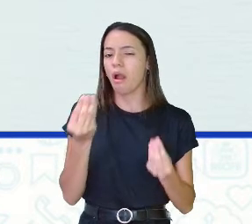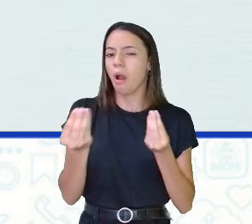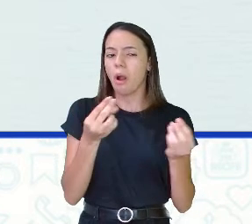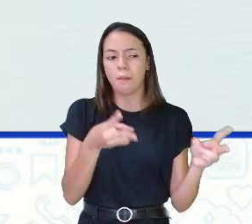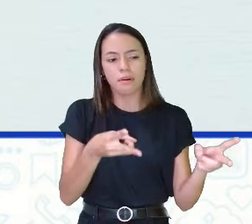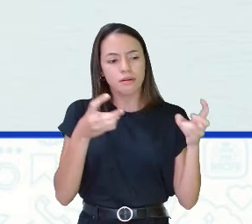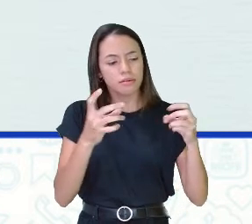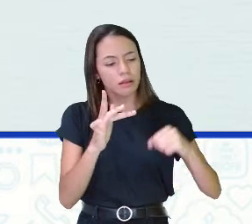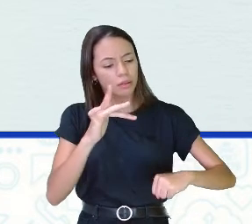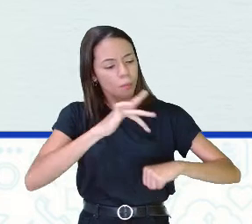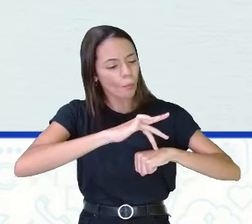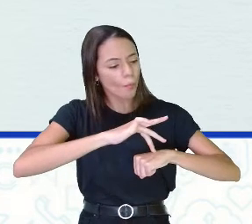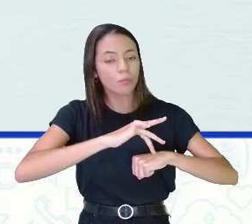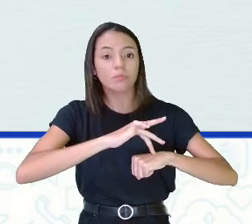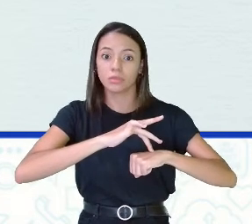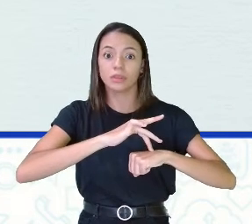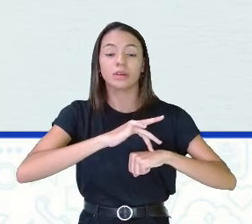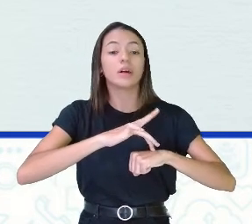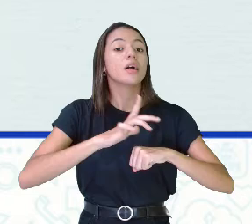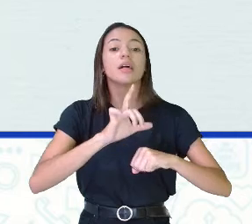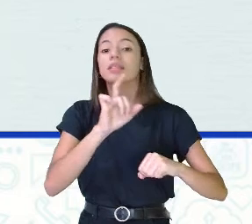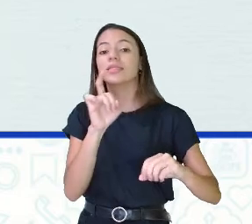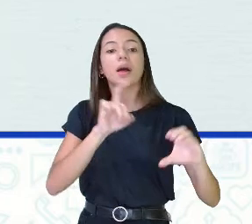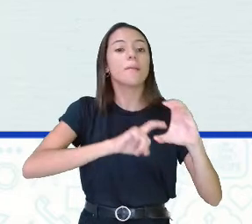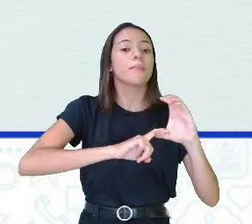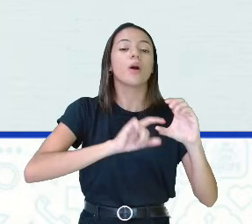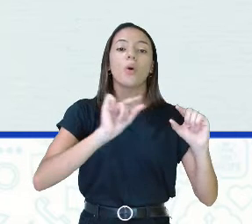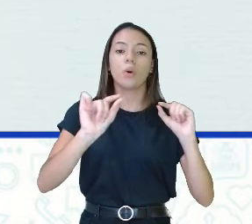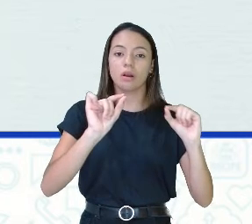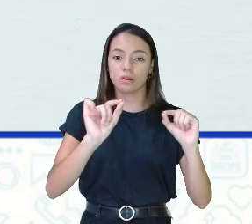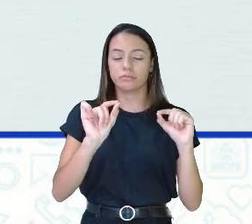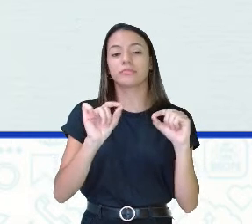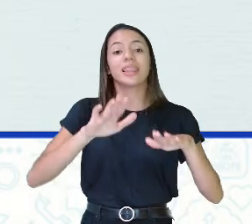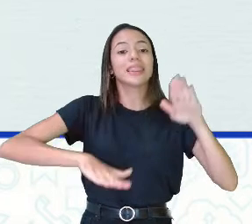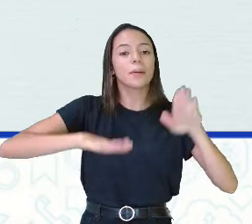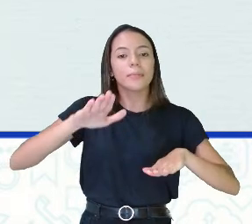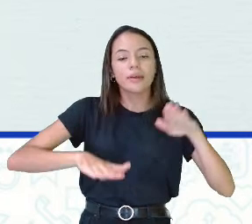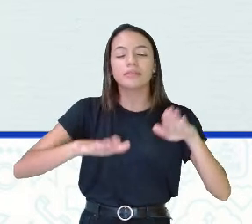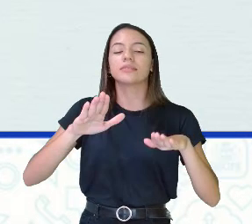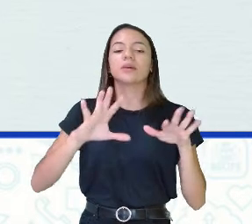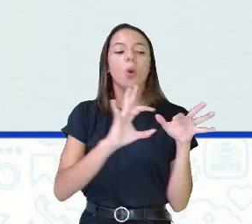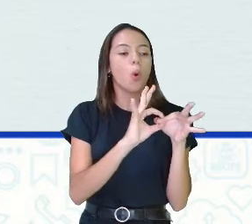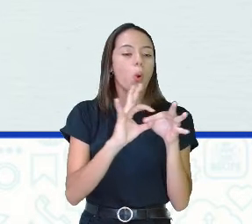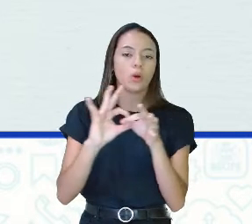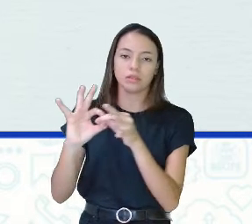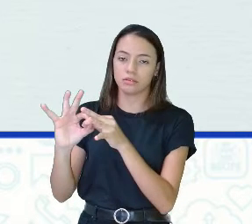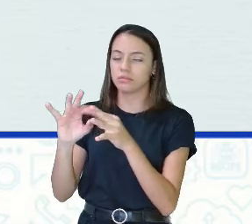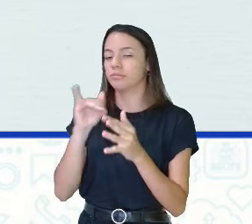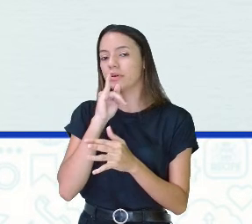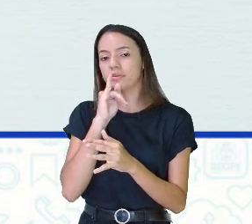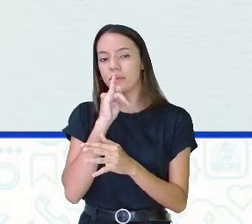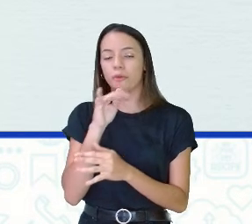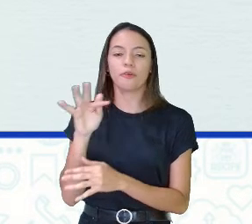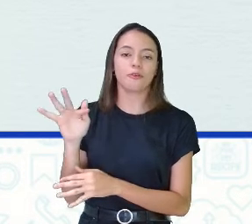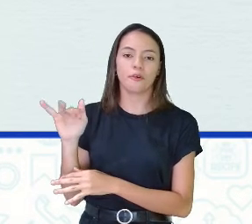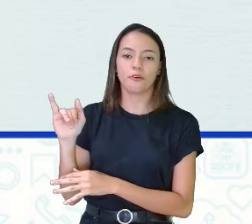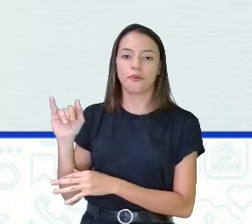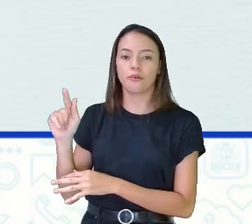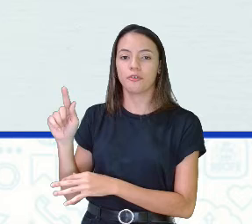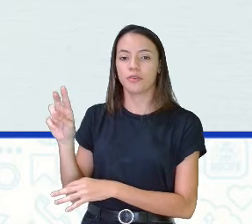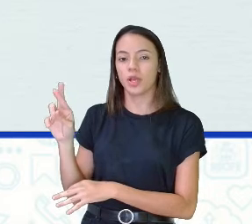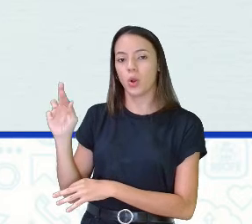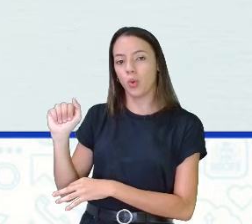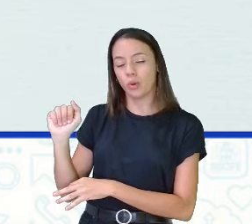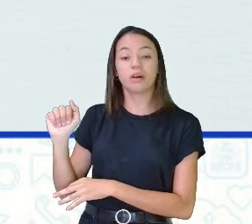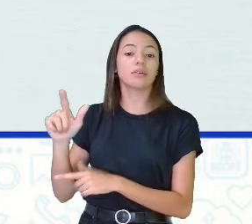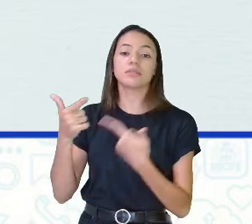a ironia depende do quê? Do contexto. Porque, assim como qualquer outra figura de linguagem ou qualquer interpretação